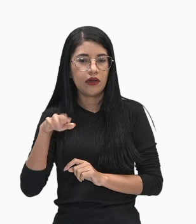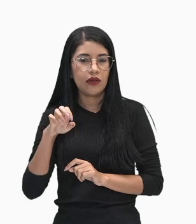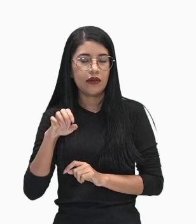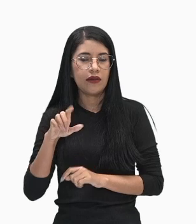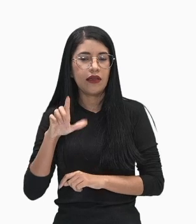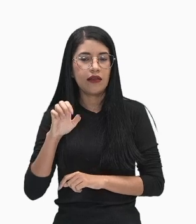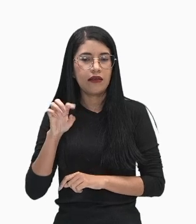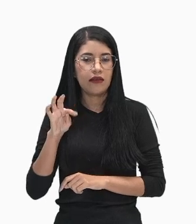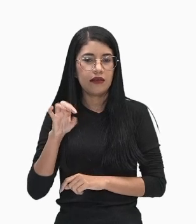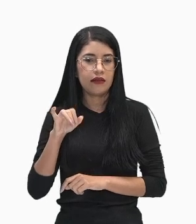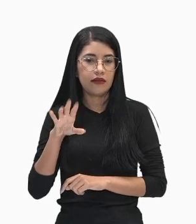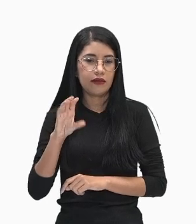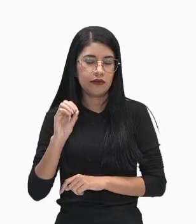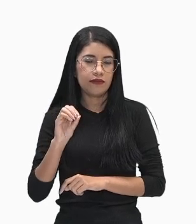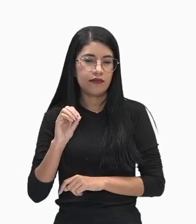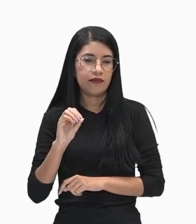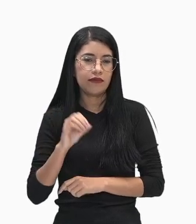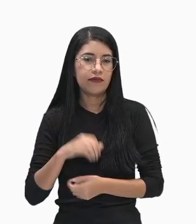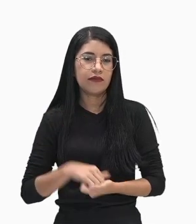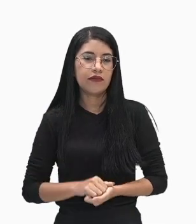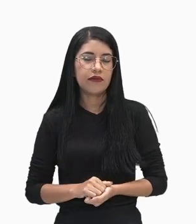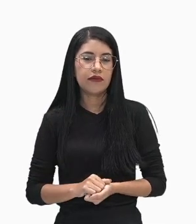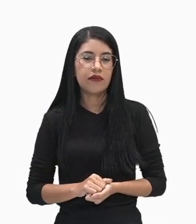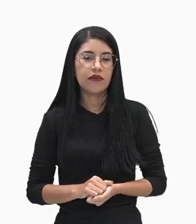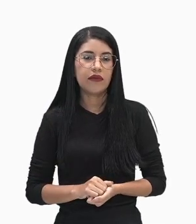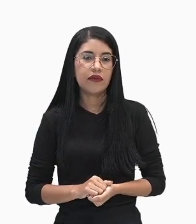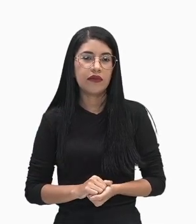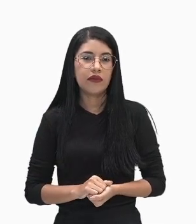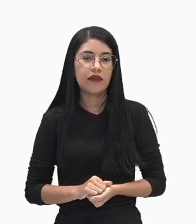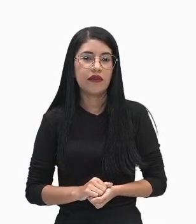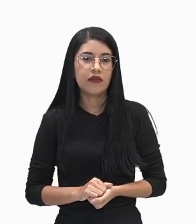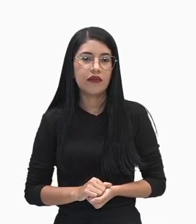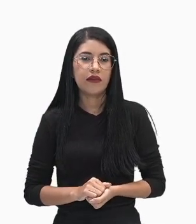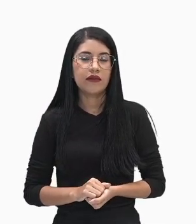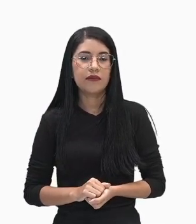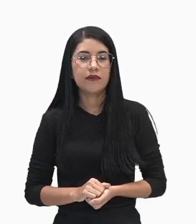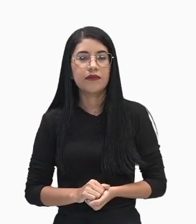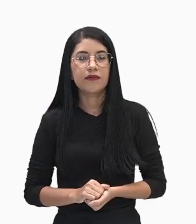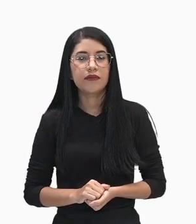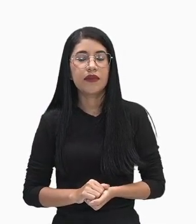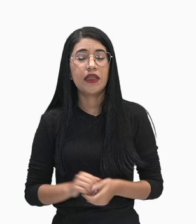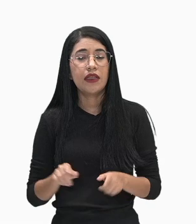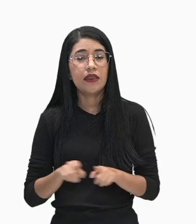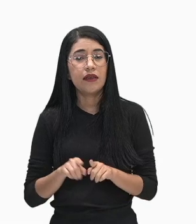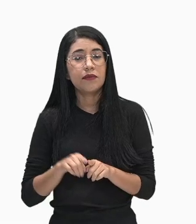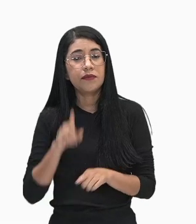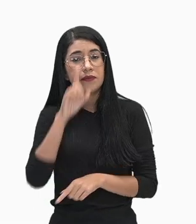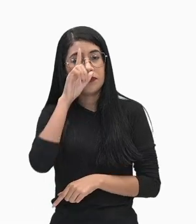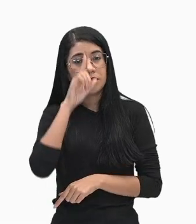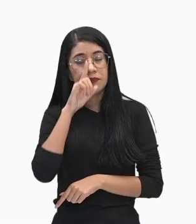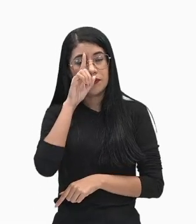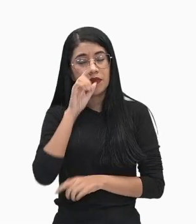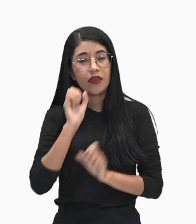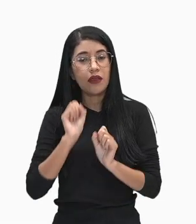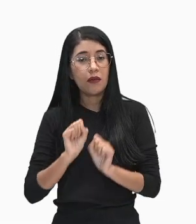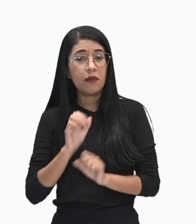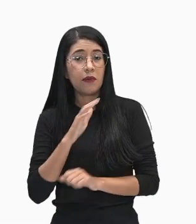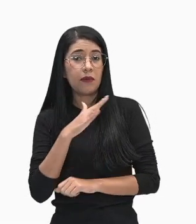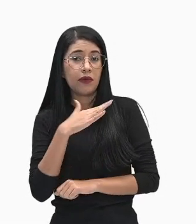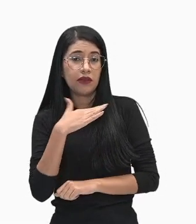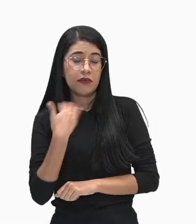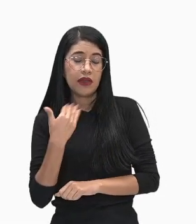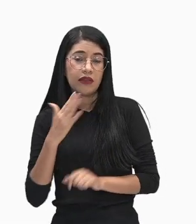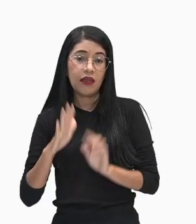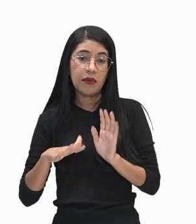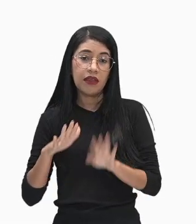choque elétrico? Não é uma sensação muito boa. E é perigoso também, que ele pode levar à morte, dependendo da